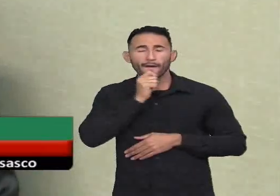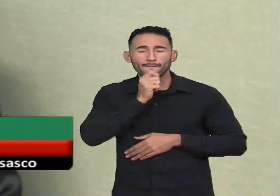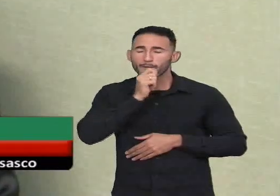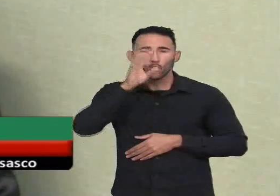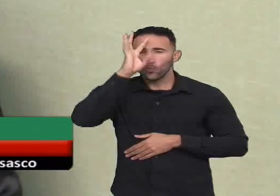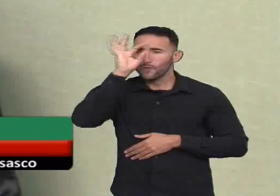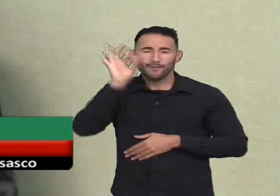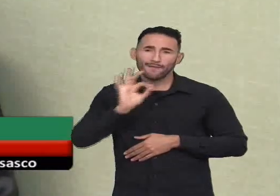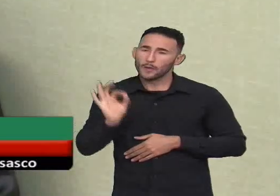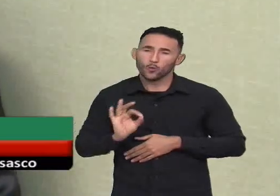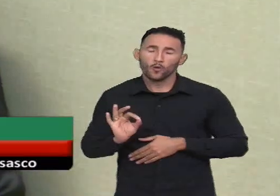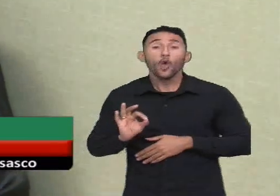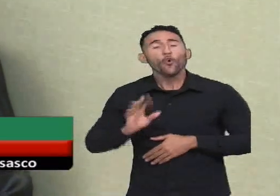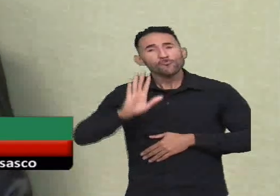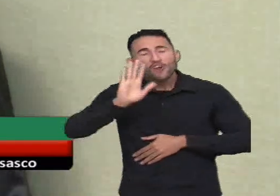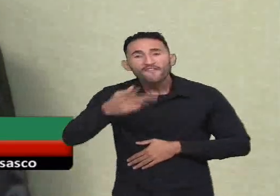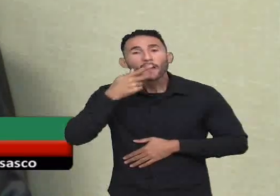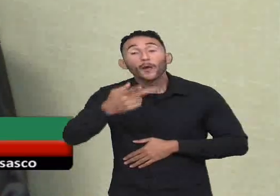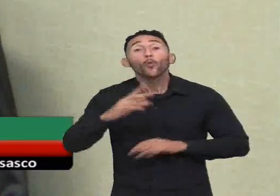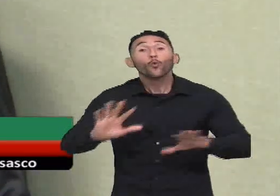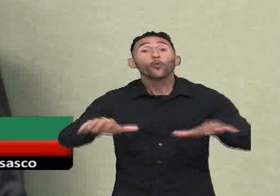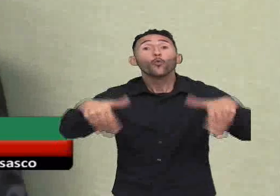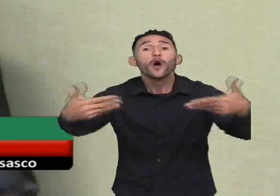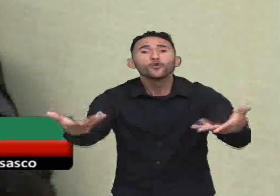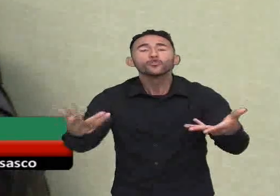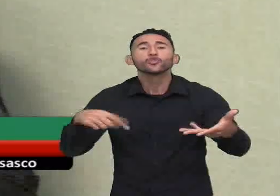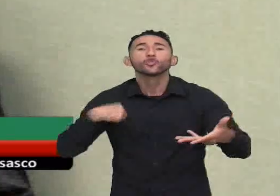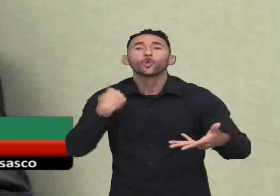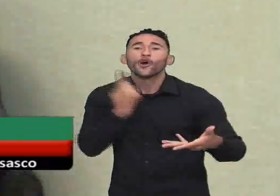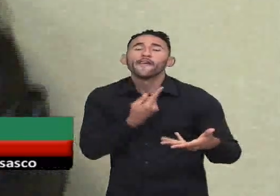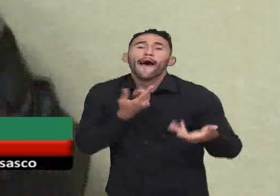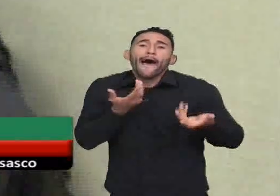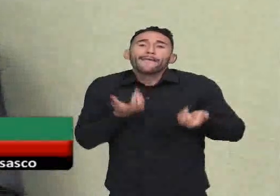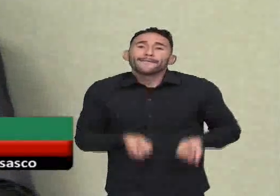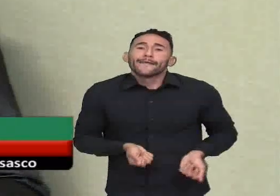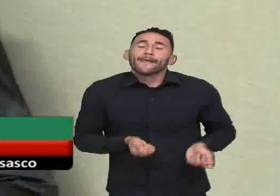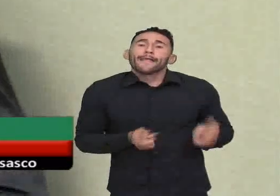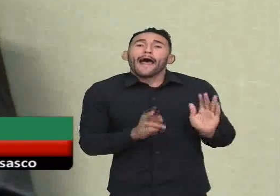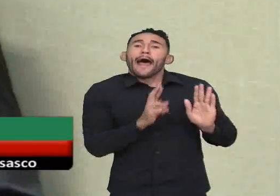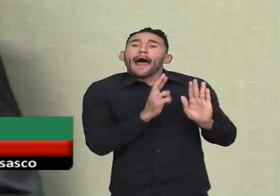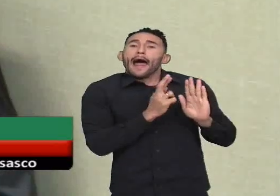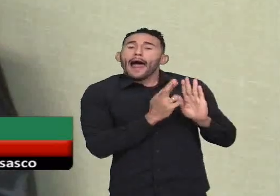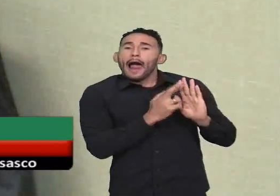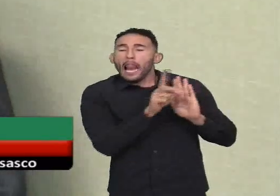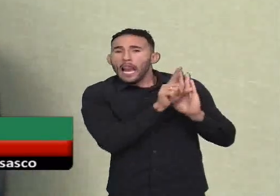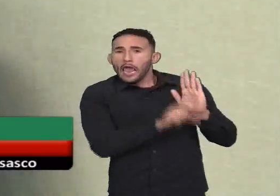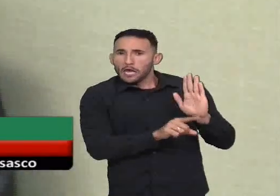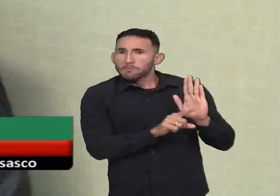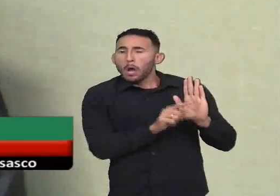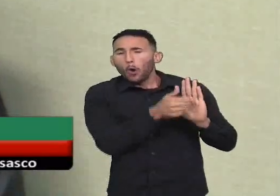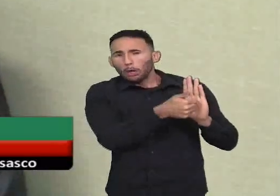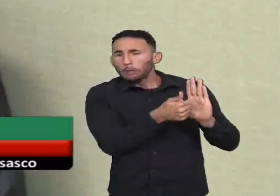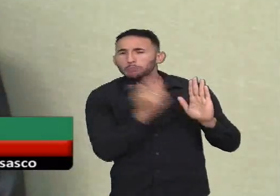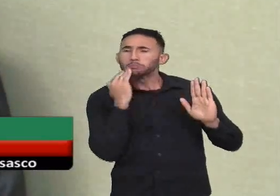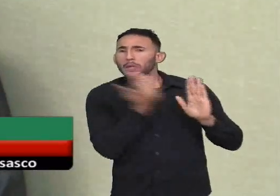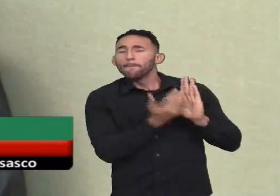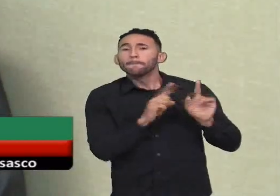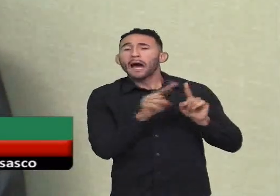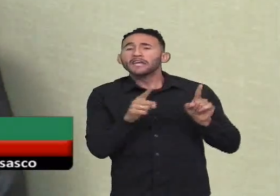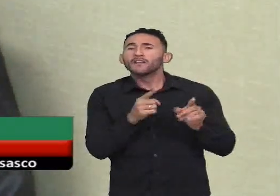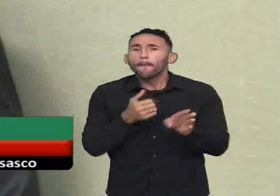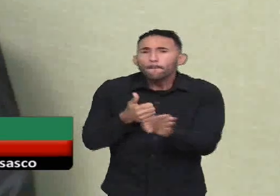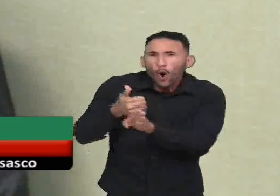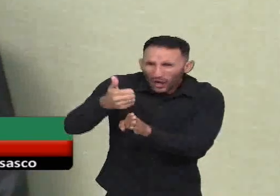peguei e falei que quando a gente aceita isso que é legal, mas não é moral, porque isso não é moral. Se a denúncia chega, a gente tem que